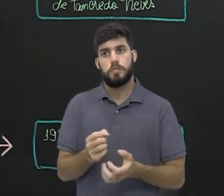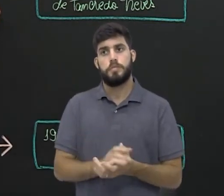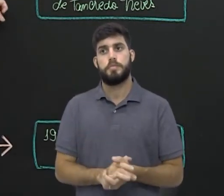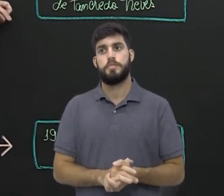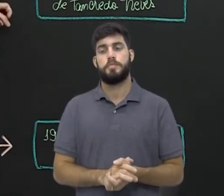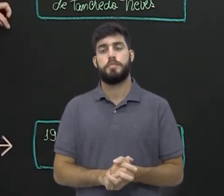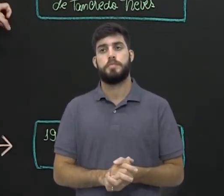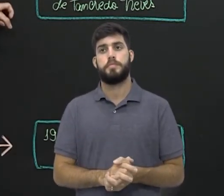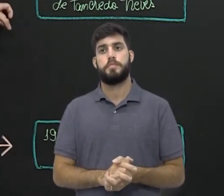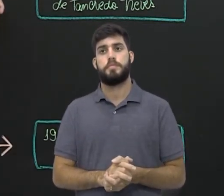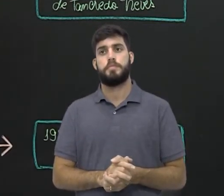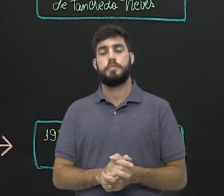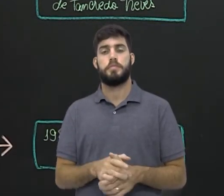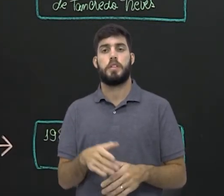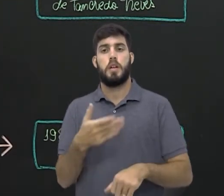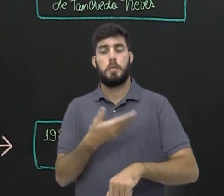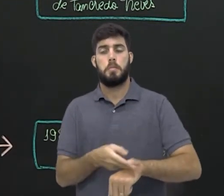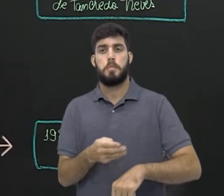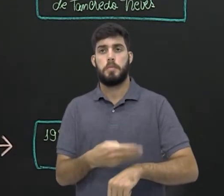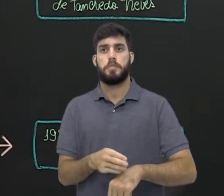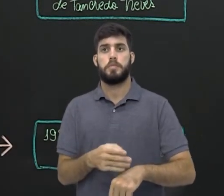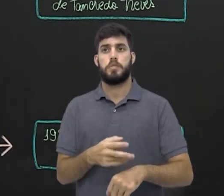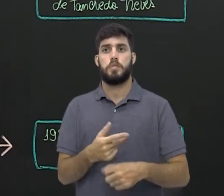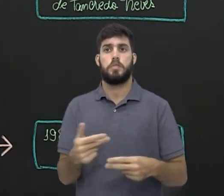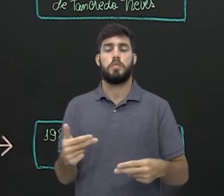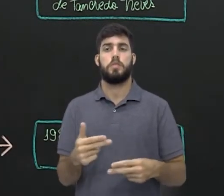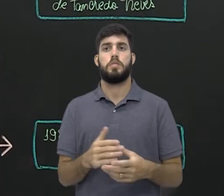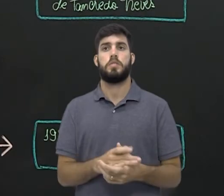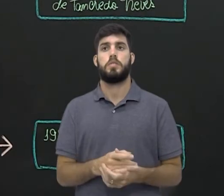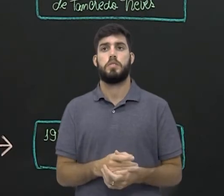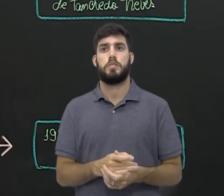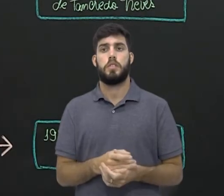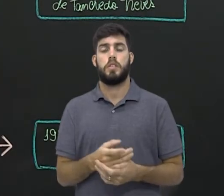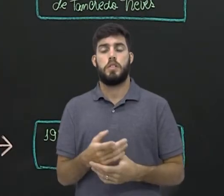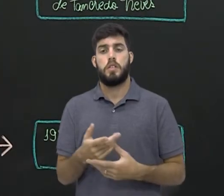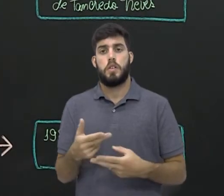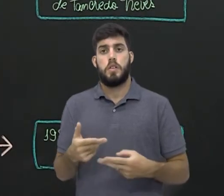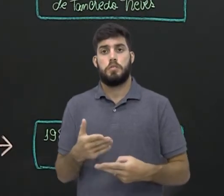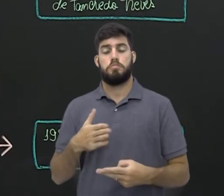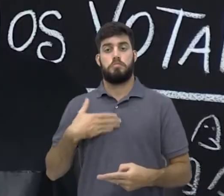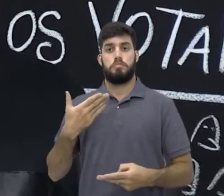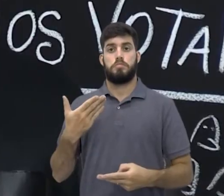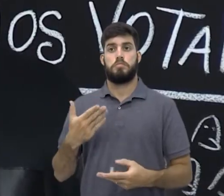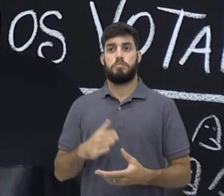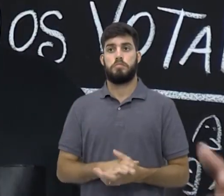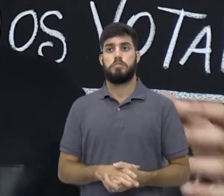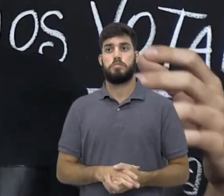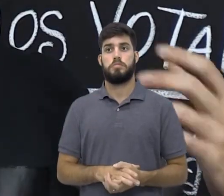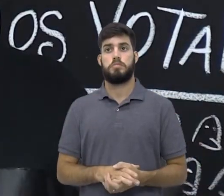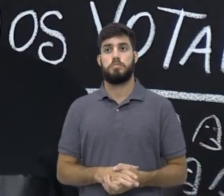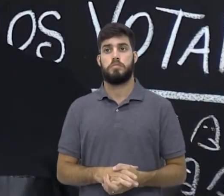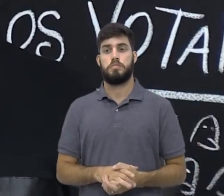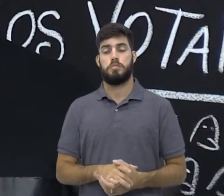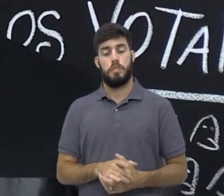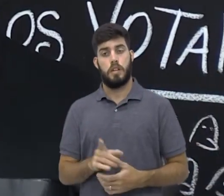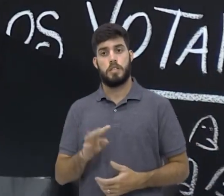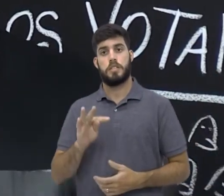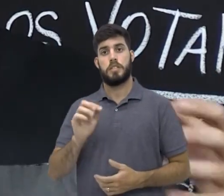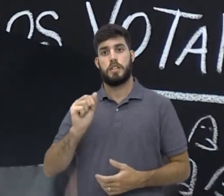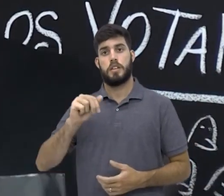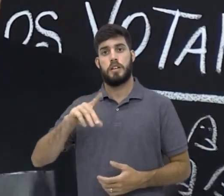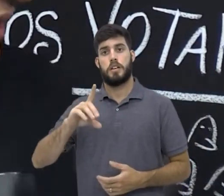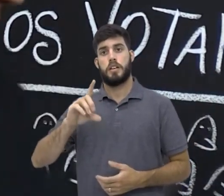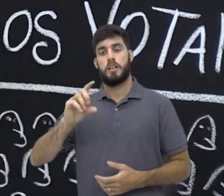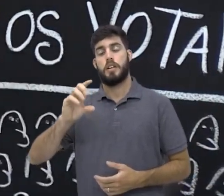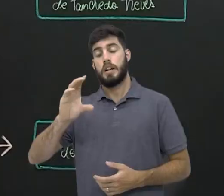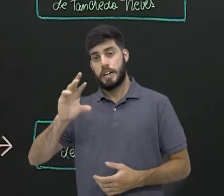Na prática, uma coisa inacreditável, vamos dizer assim, ou pelo menos surpreendente, acontece. Tancredo Neves foi eleito, mas acabou